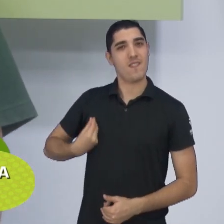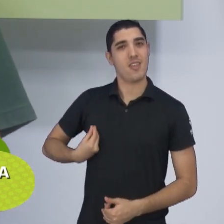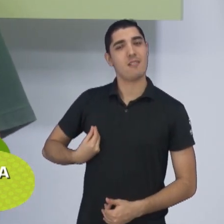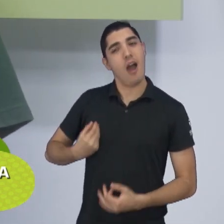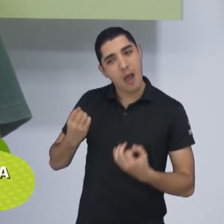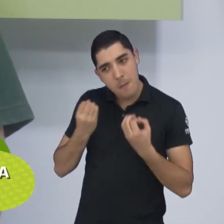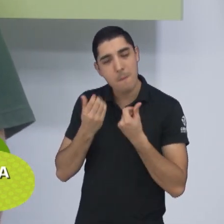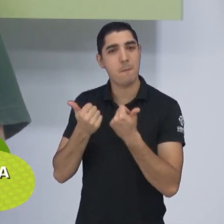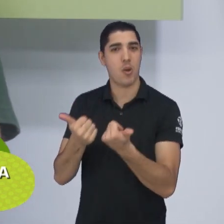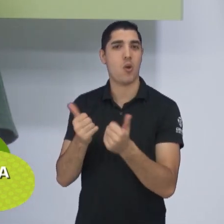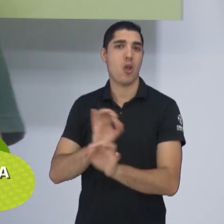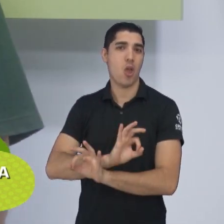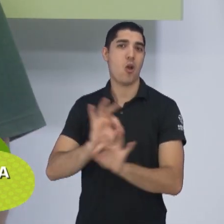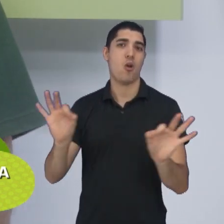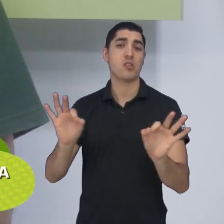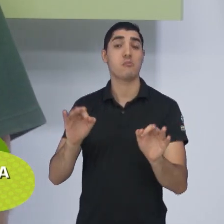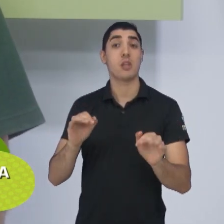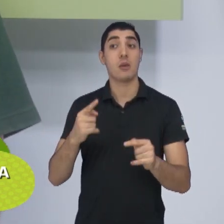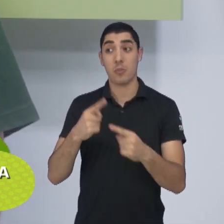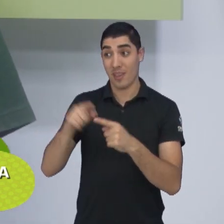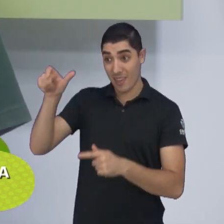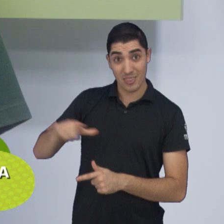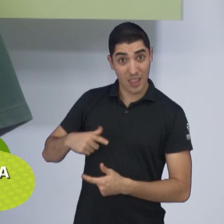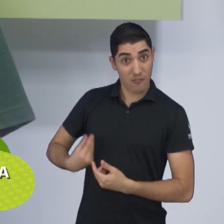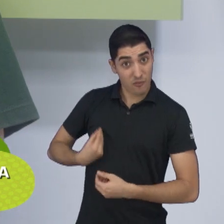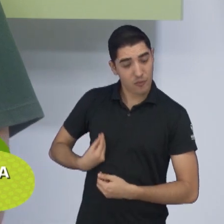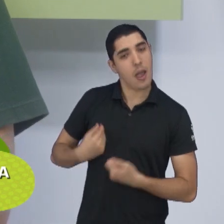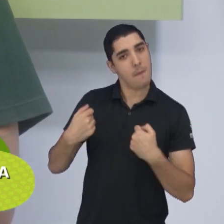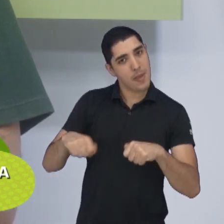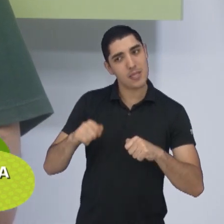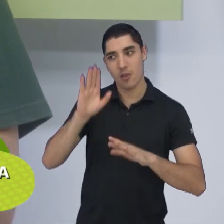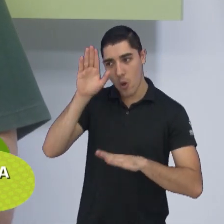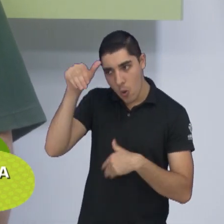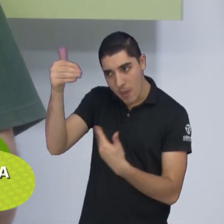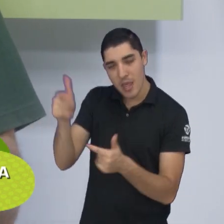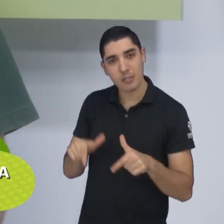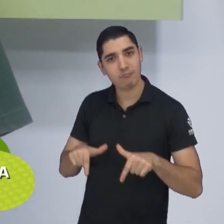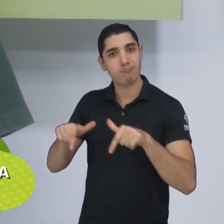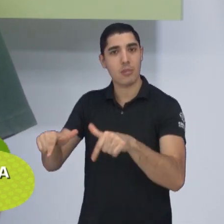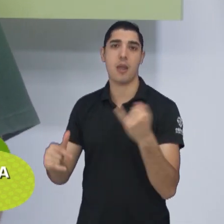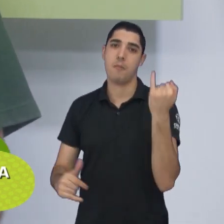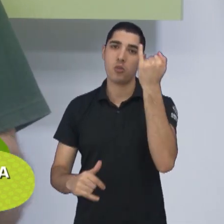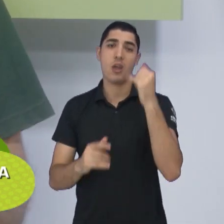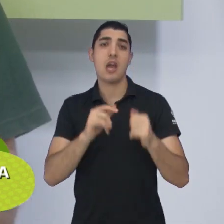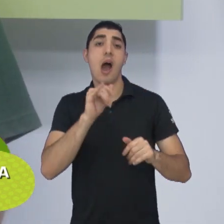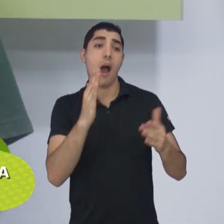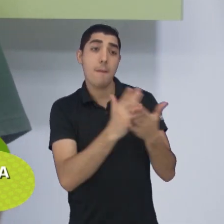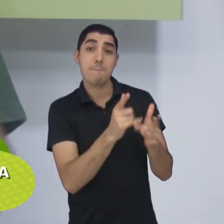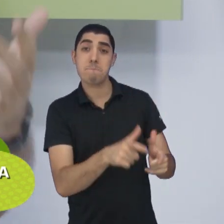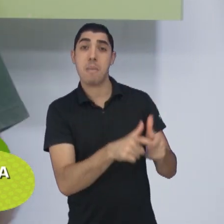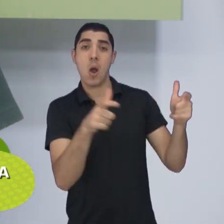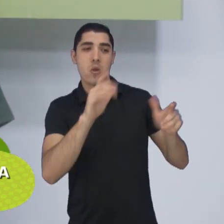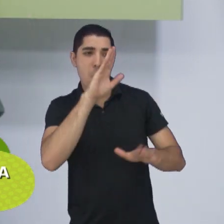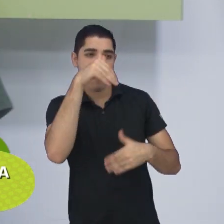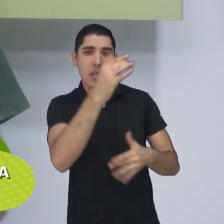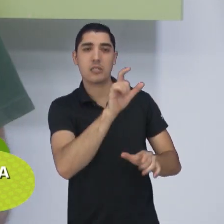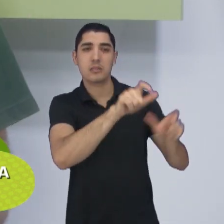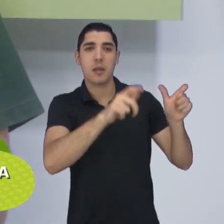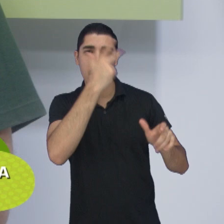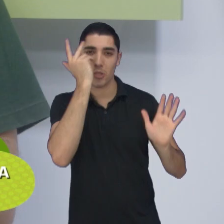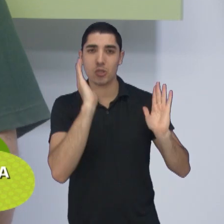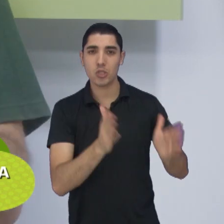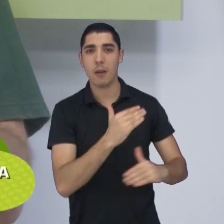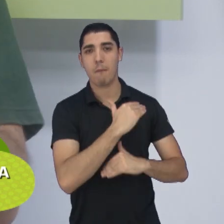pessoa o homenageado estiver vivo, é importante ter essa homenagem, esse tipo de homenagem, enfim, prêmio e tudo que